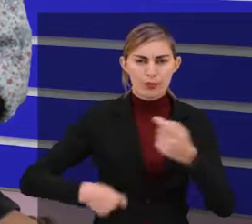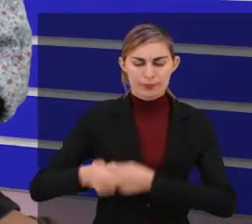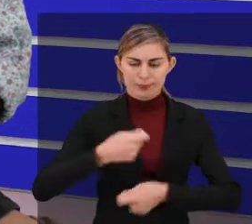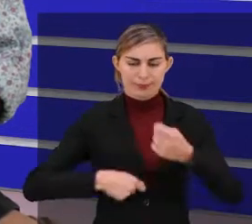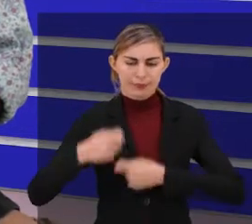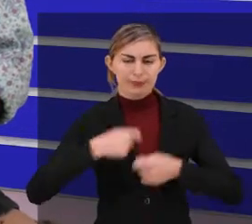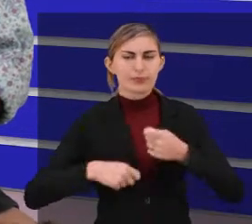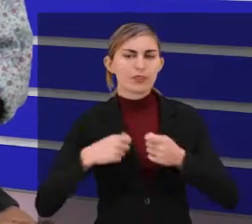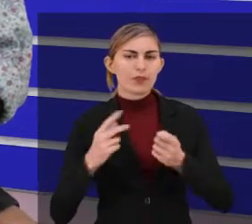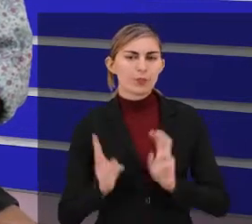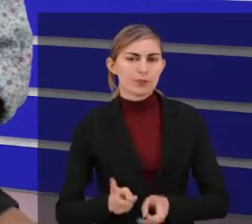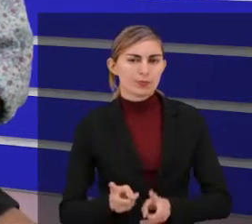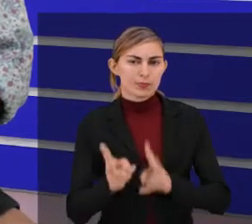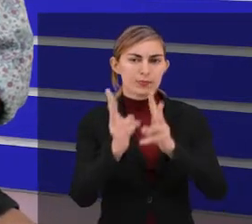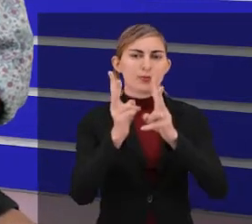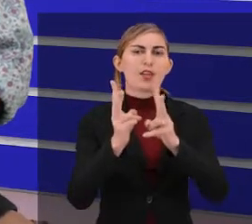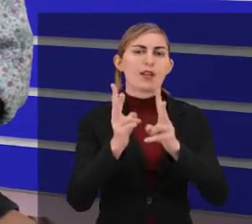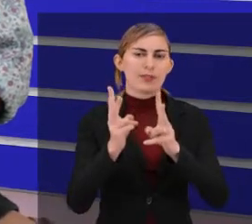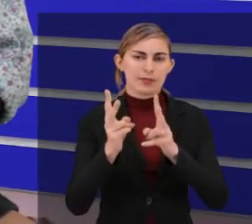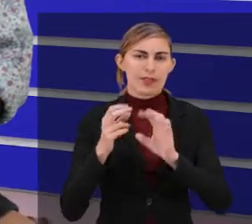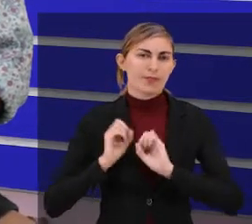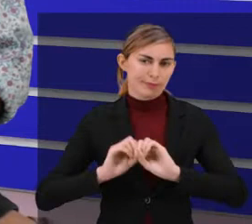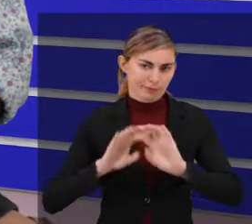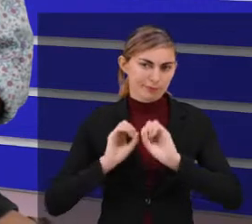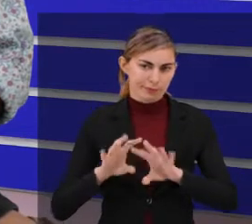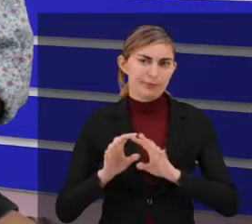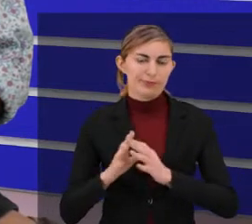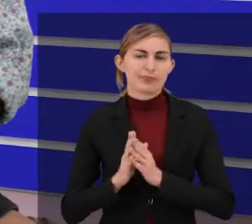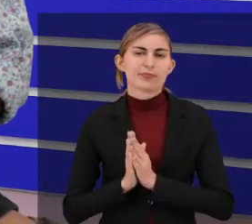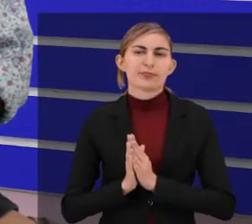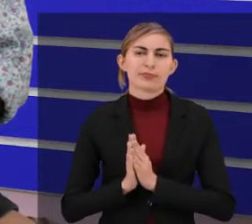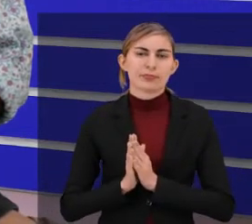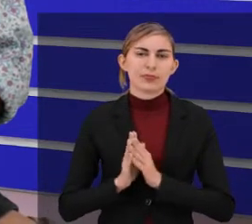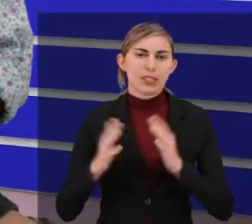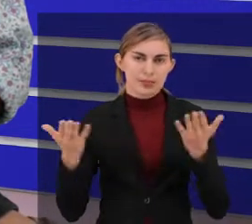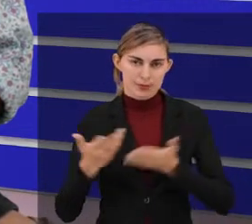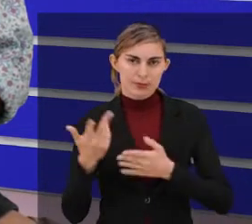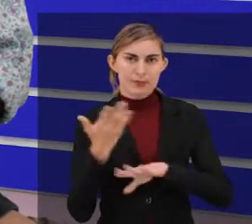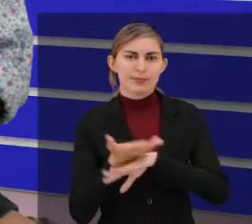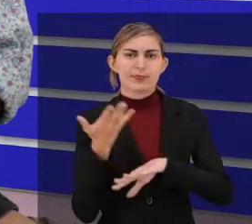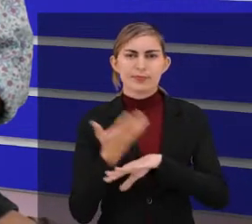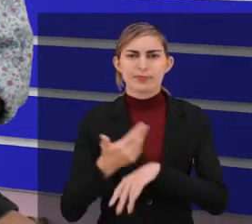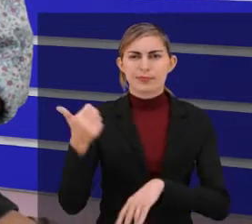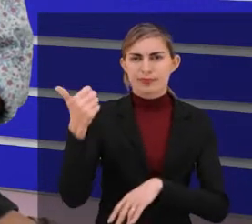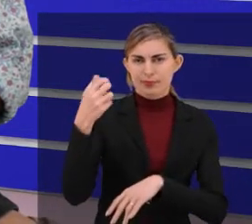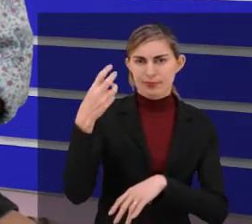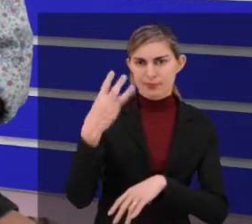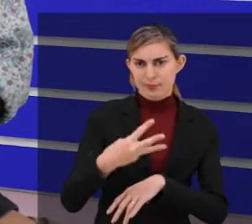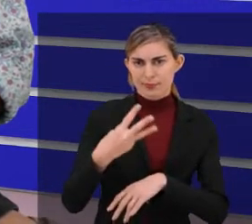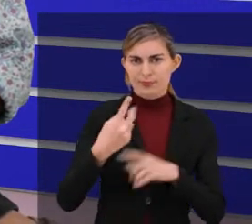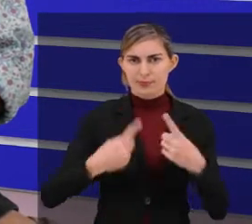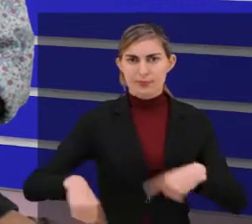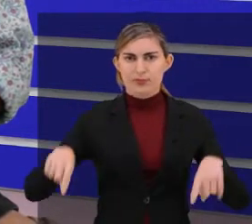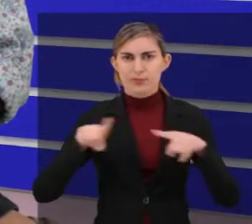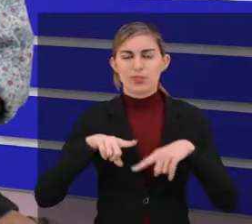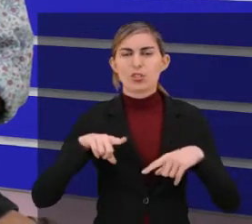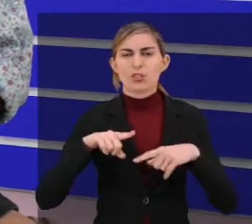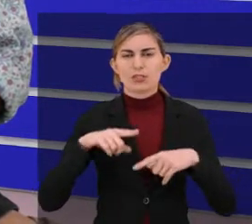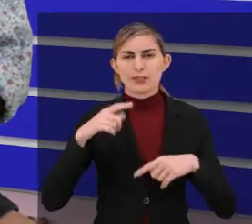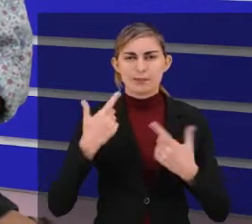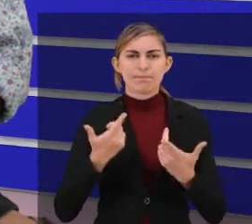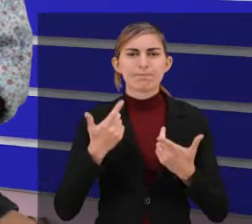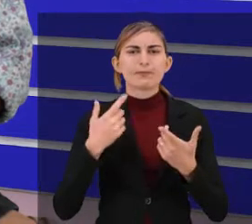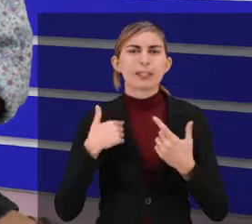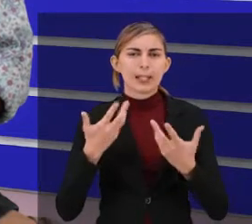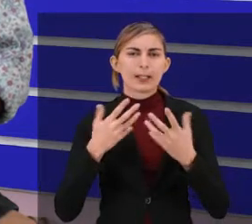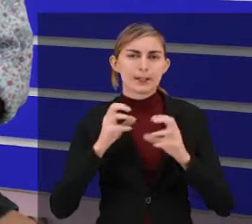Negociação. Vamos continuar nossa viagem educacional? Nesta competência 3, é nossa